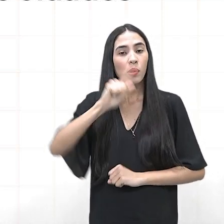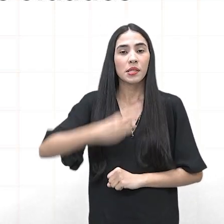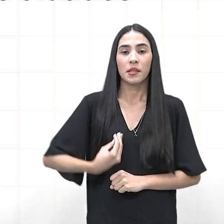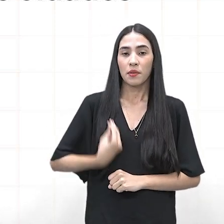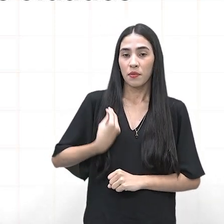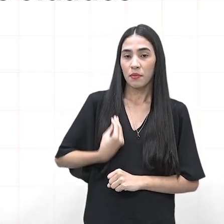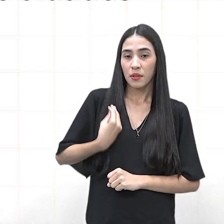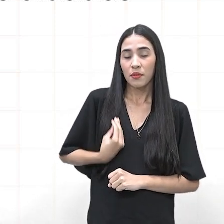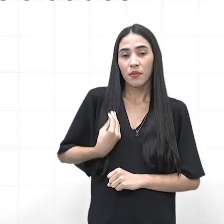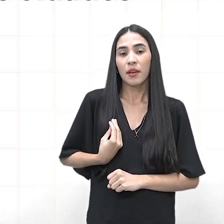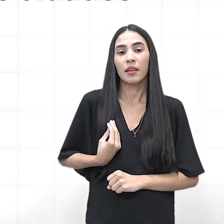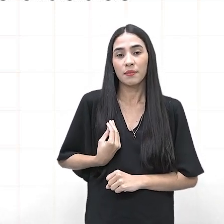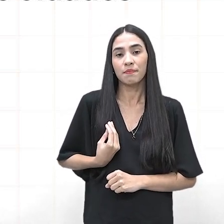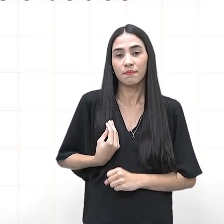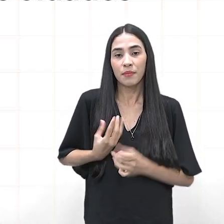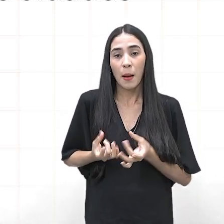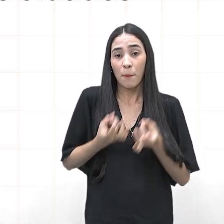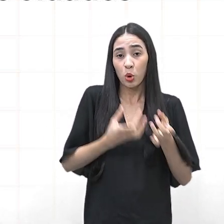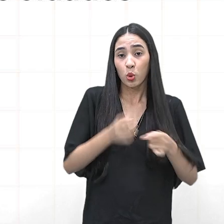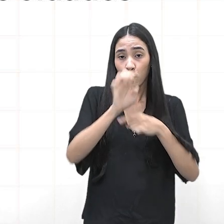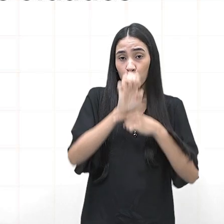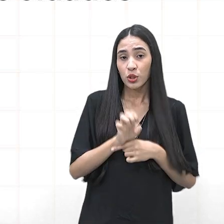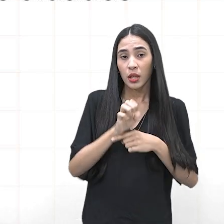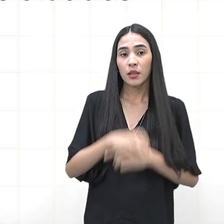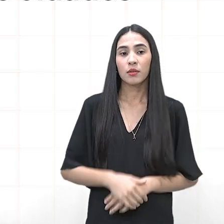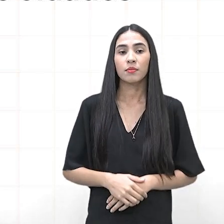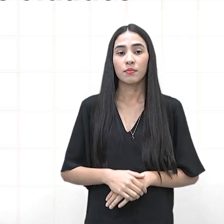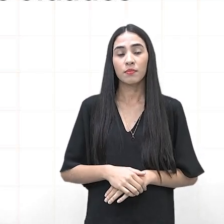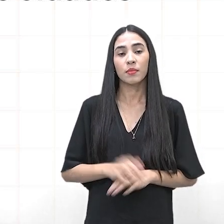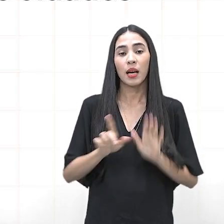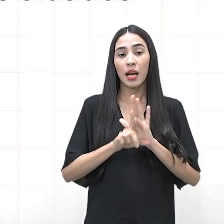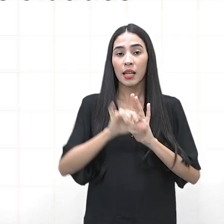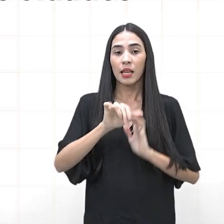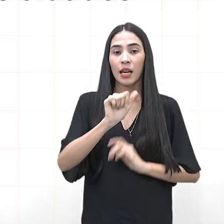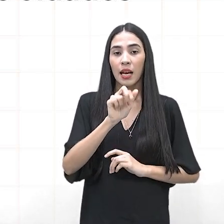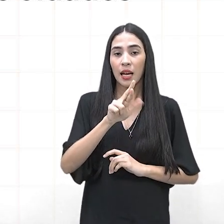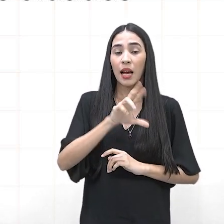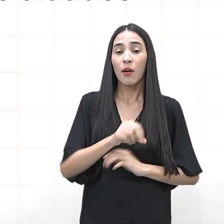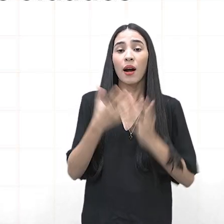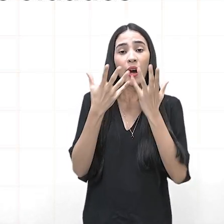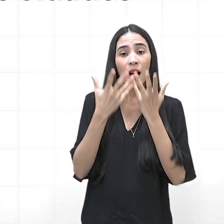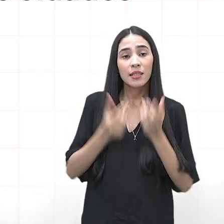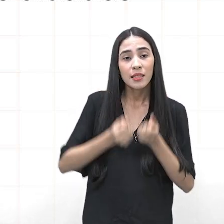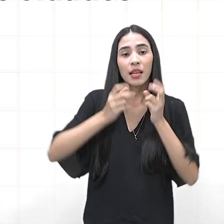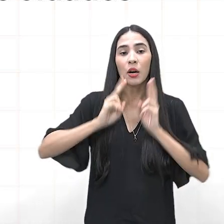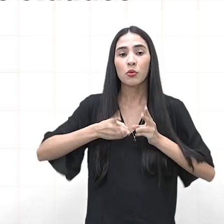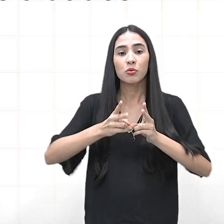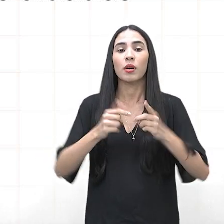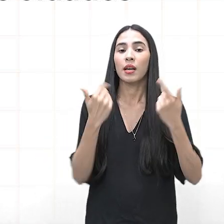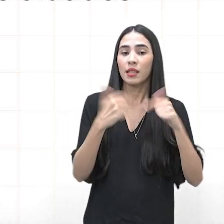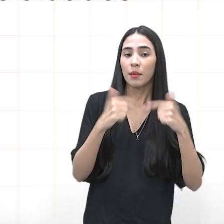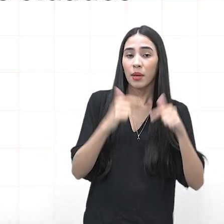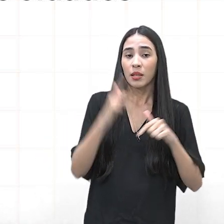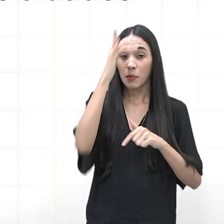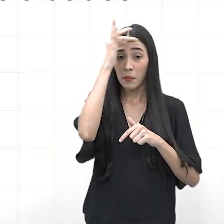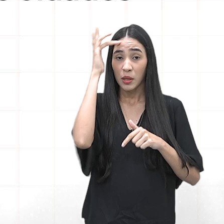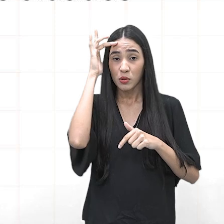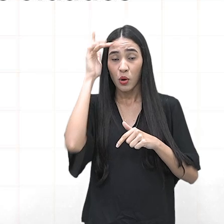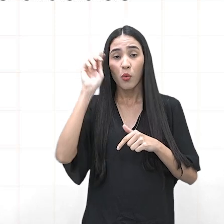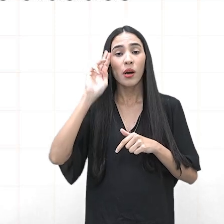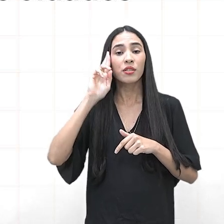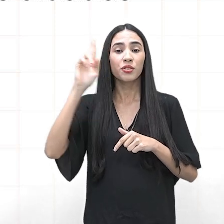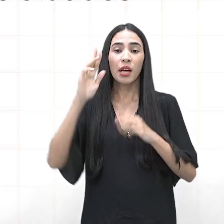diante do abandono do Estado, promovido pela Lei Áurea, foi se submeter a continuar trabalhando para os